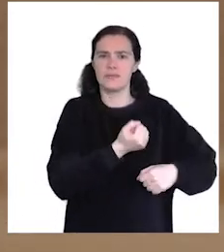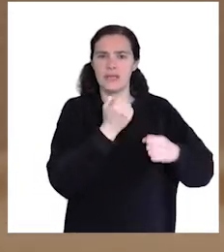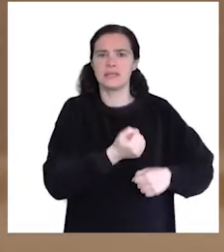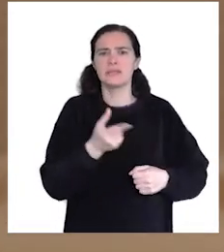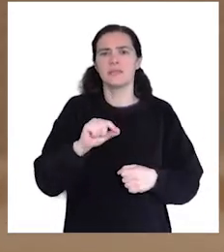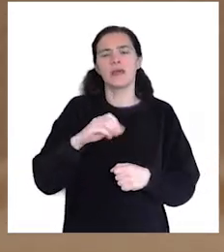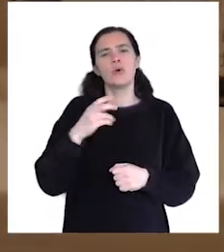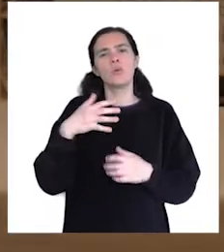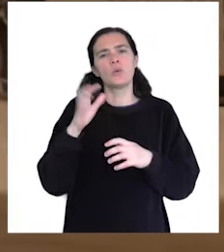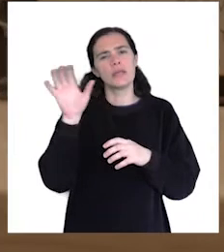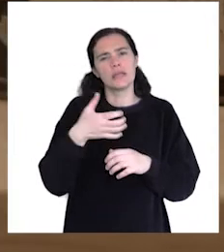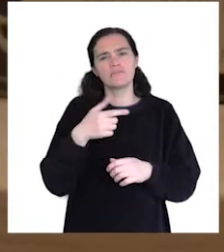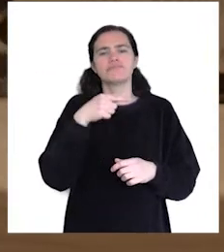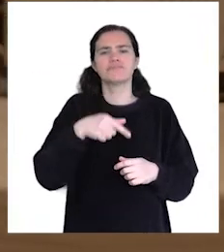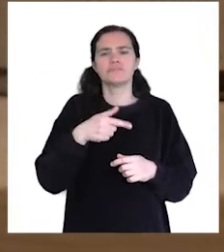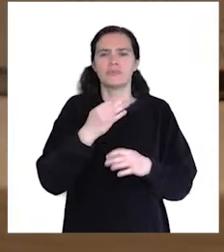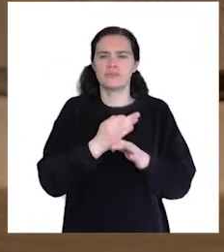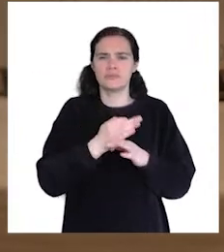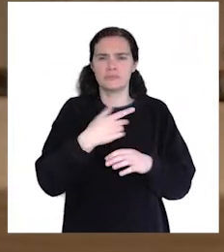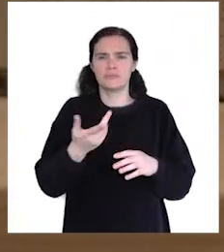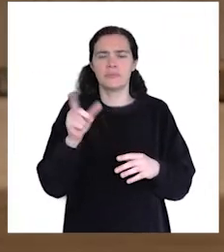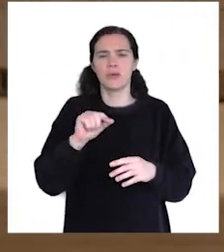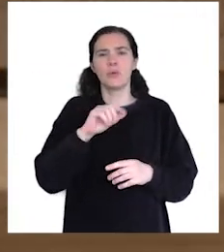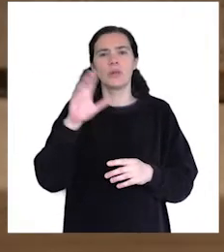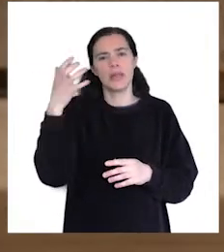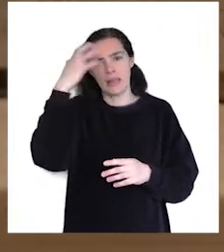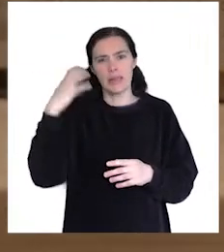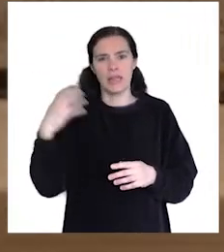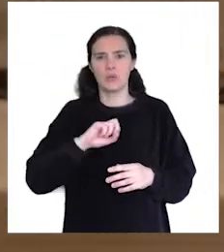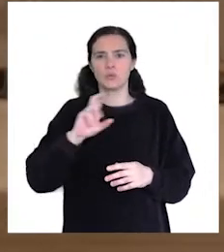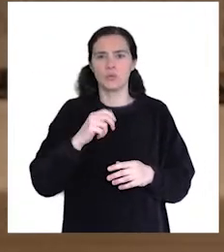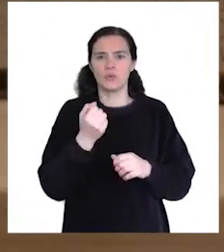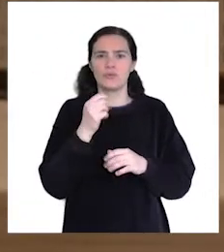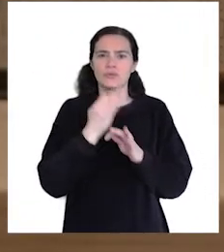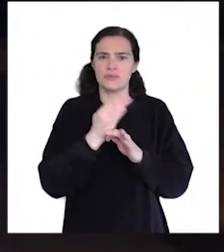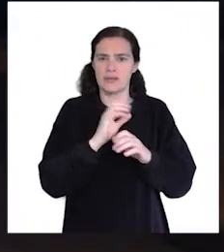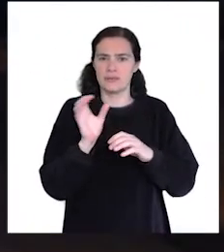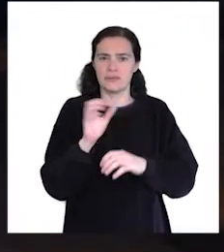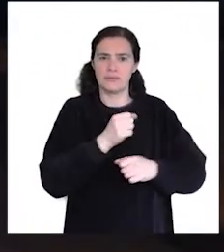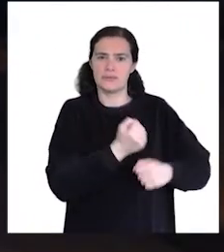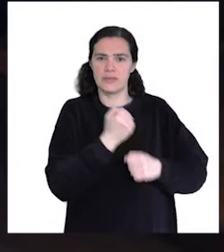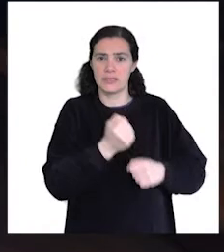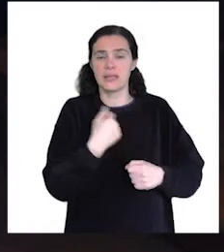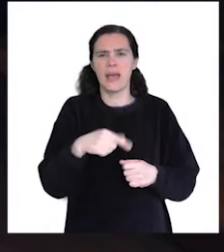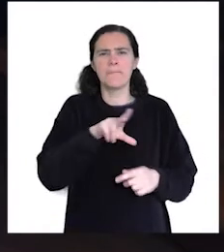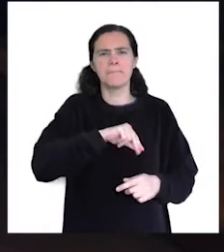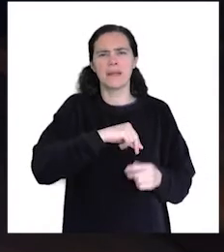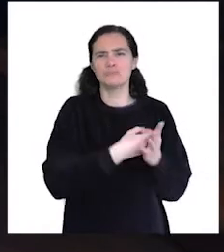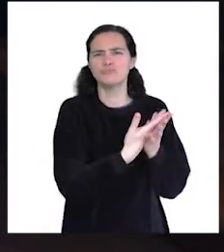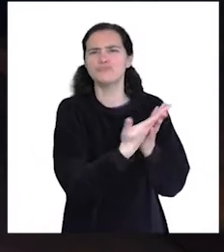de Locarno, ou o Leão de Ouro, do Festival de Veneza. Há muitos outros prémios que foram, no fundo, que